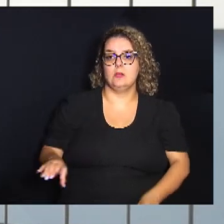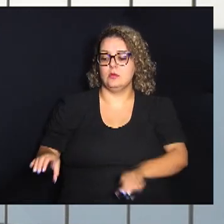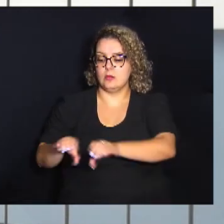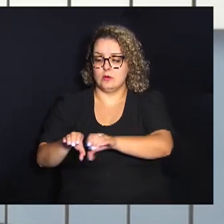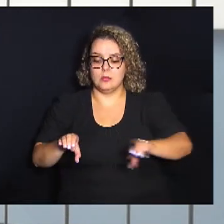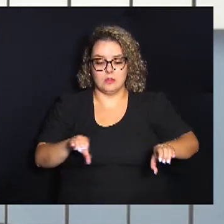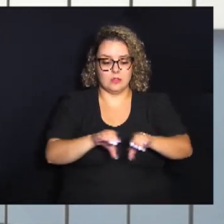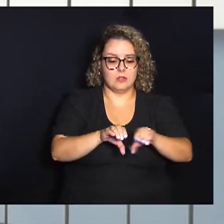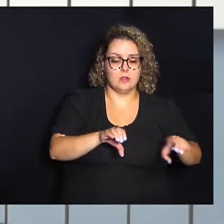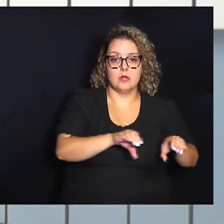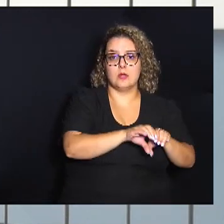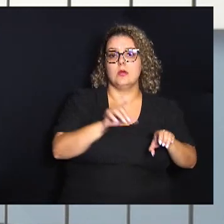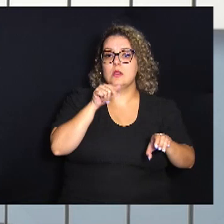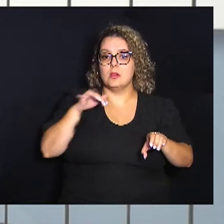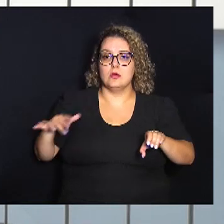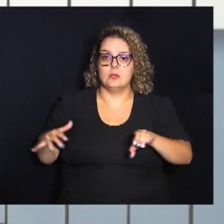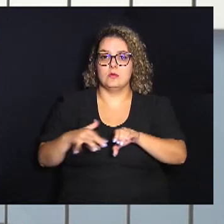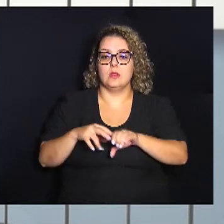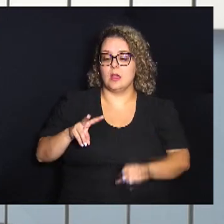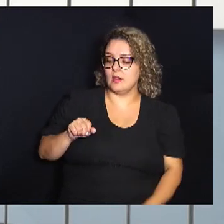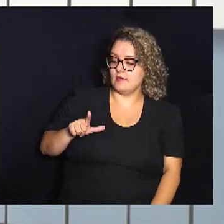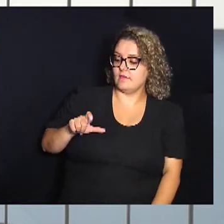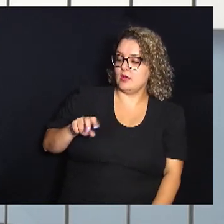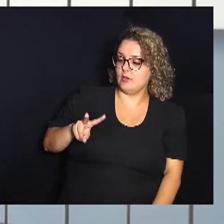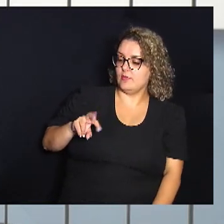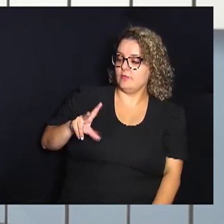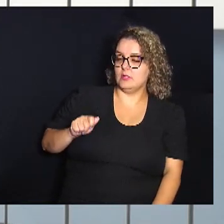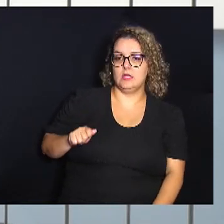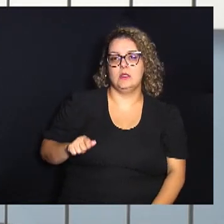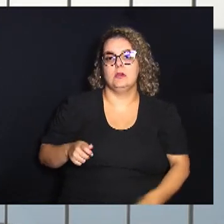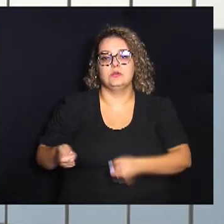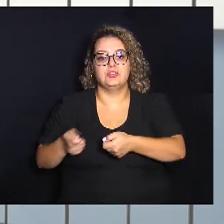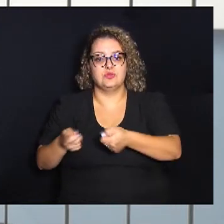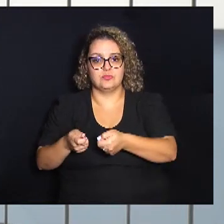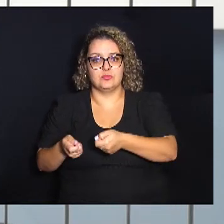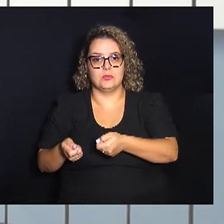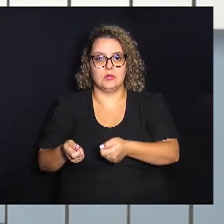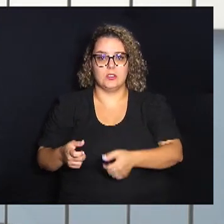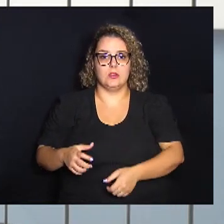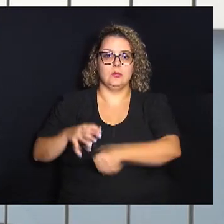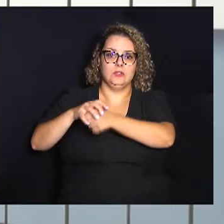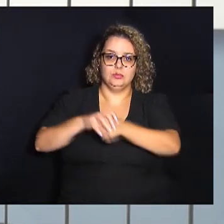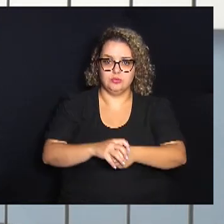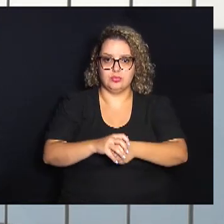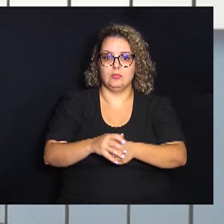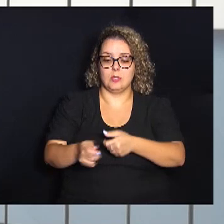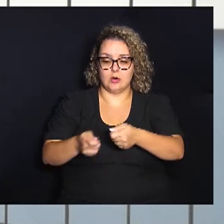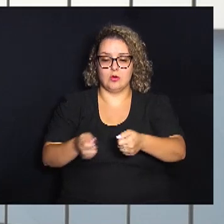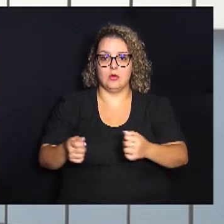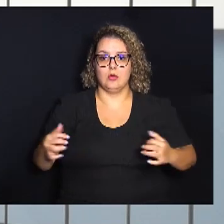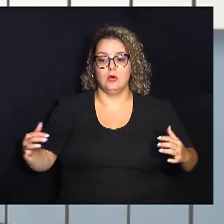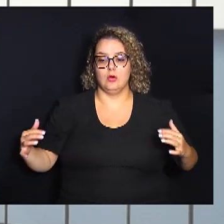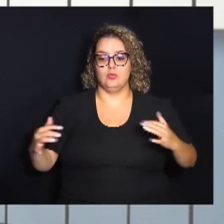de água à válvula reguladora de pressão. Esse equipamento tem a função de controlar aí o fluxo e a